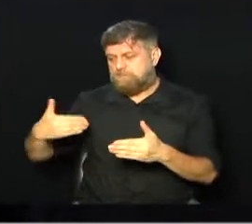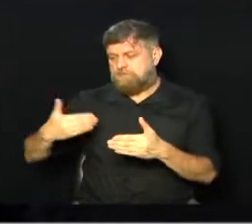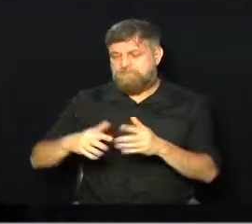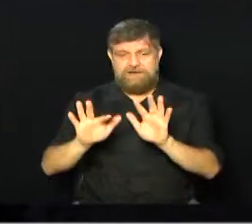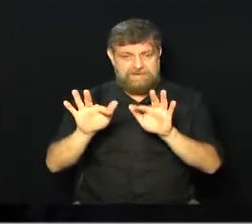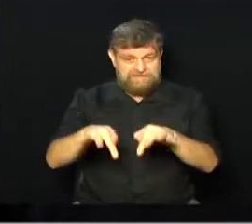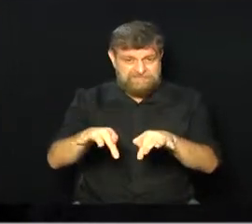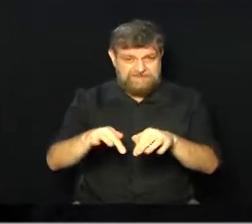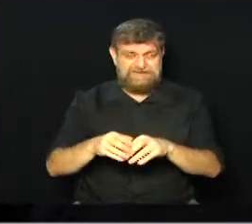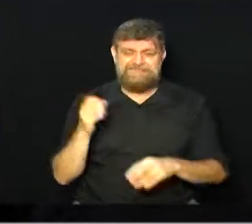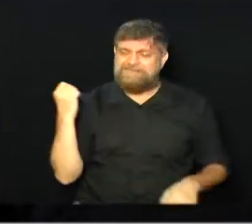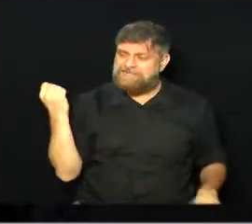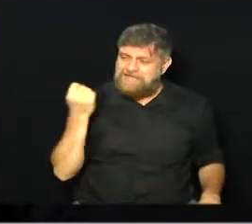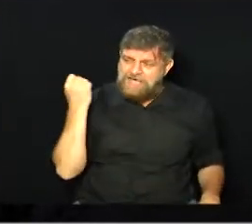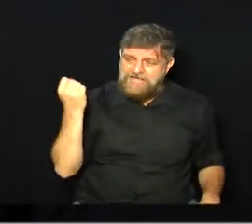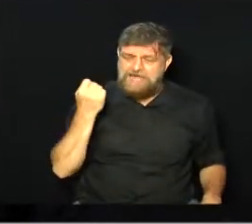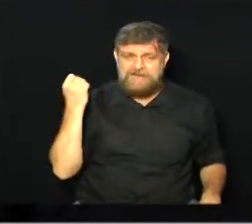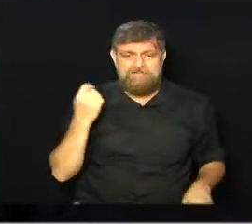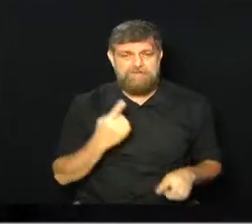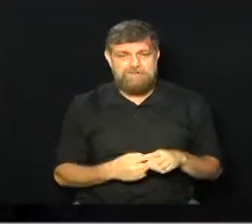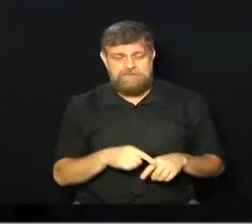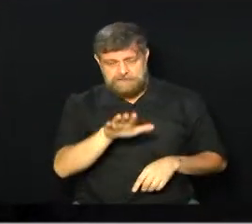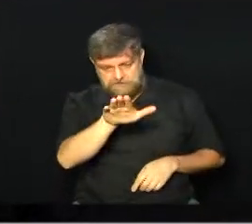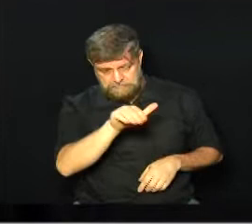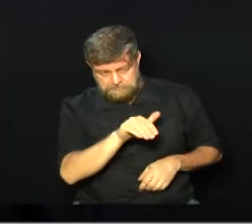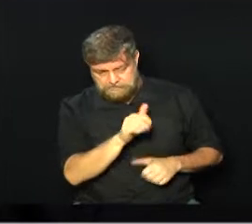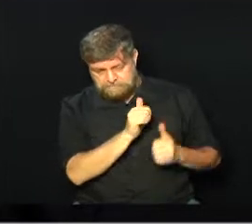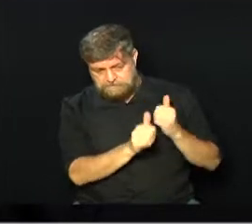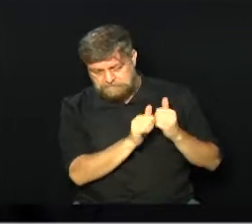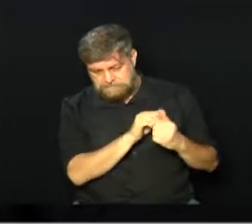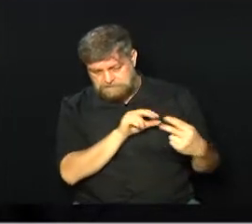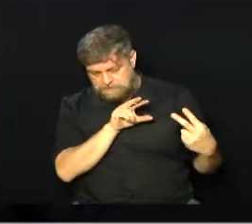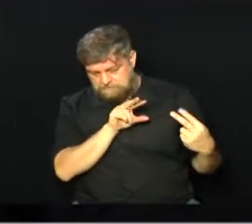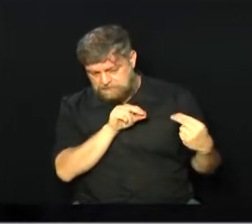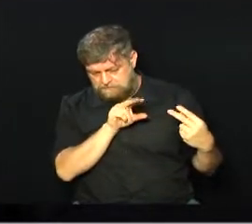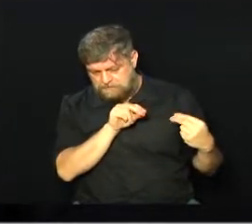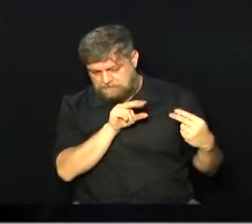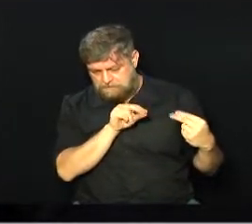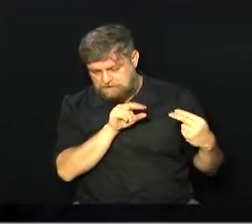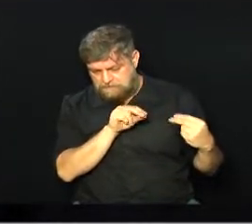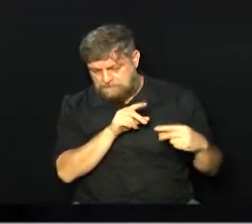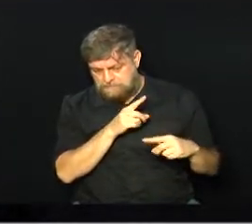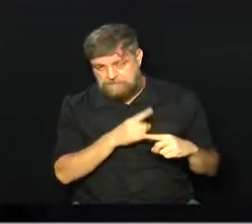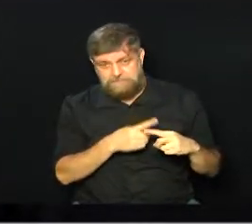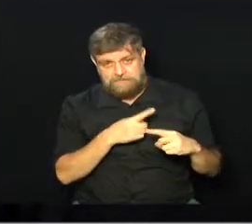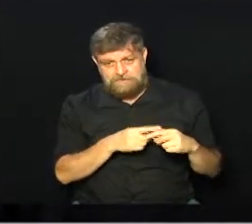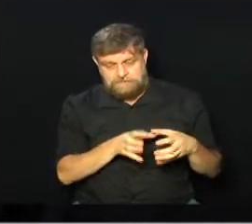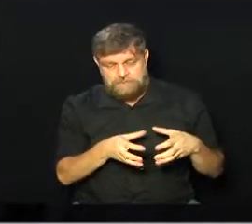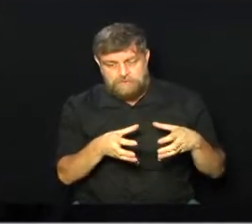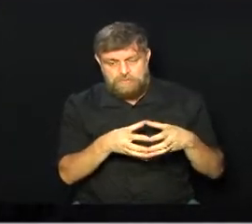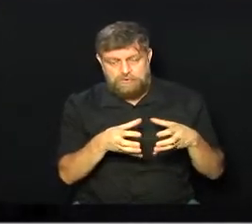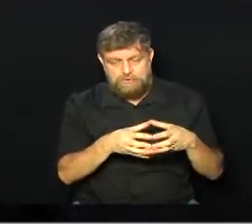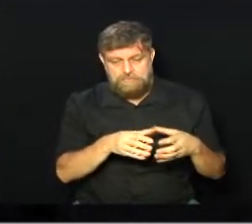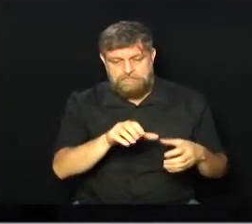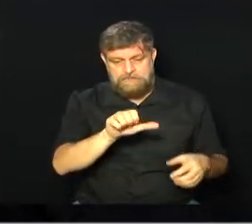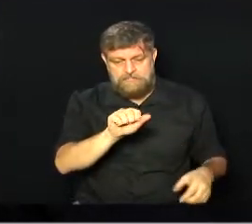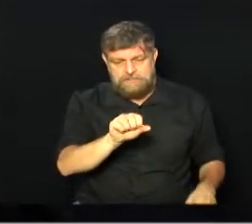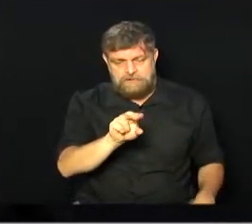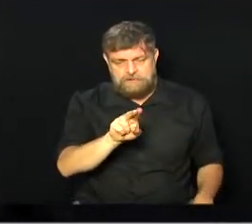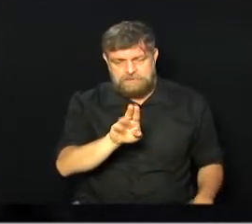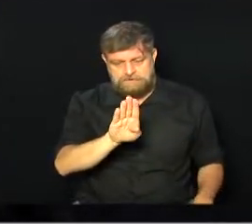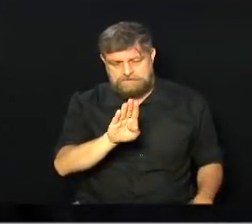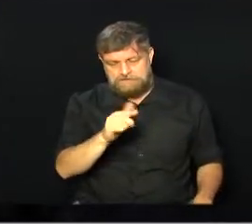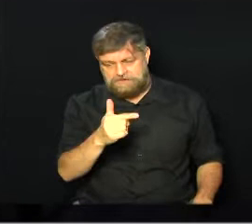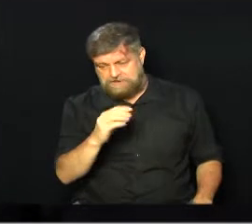grave. Converso também bastante isso com meus jogadores, porque do elenco do sub-20 hoje,